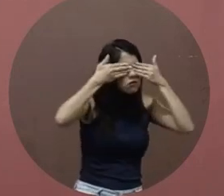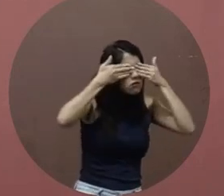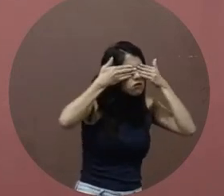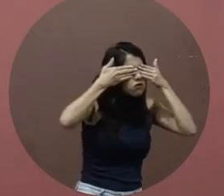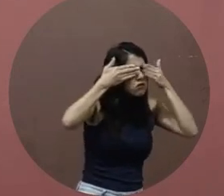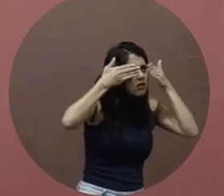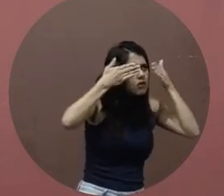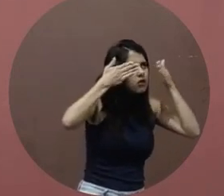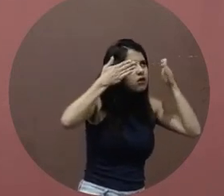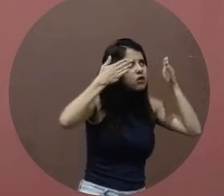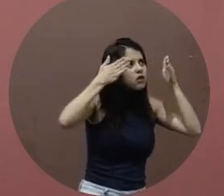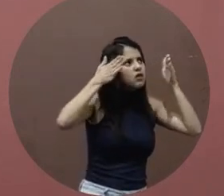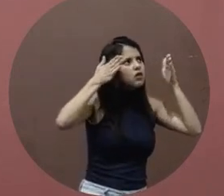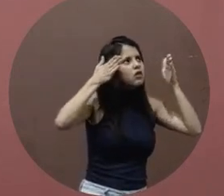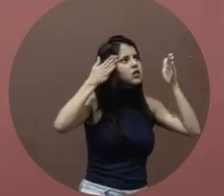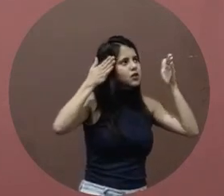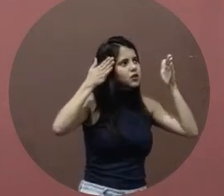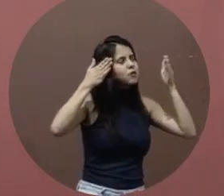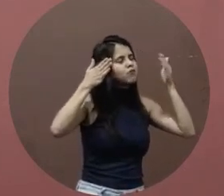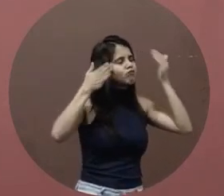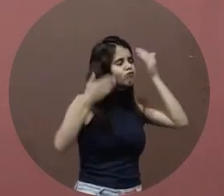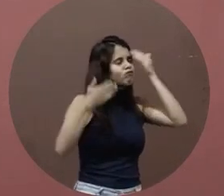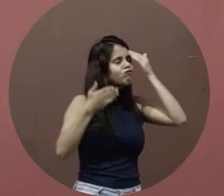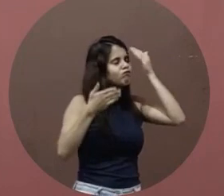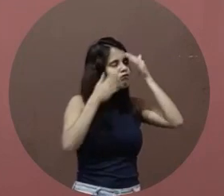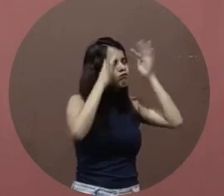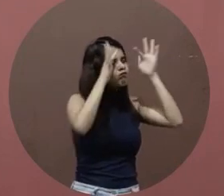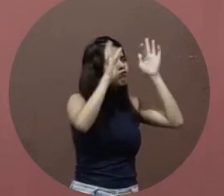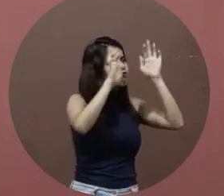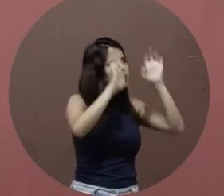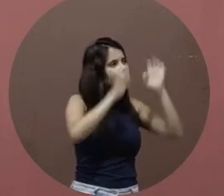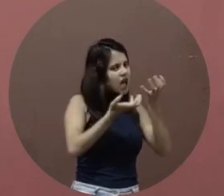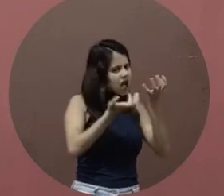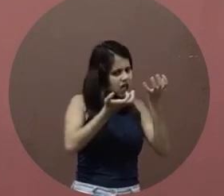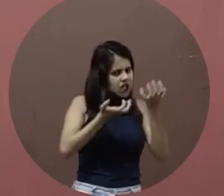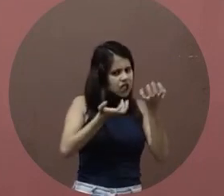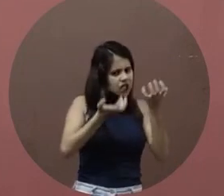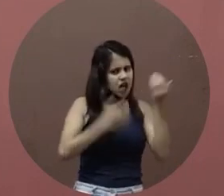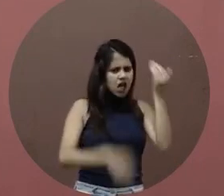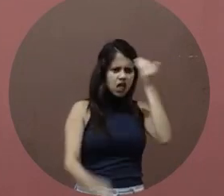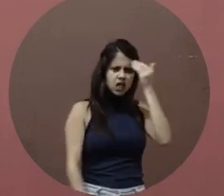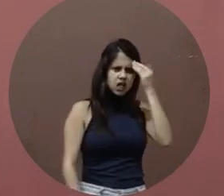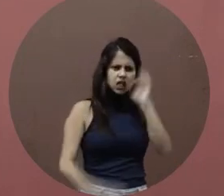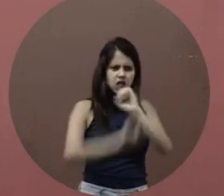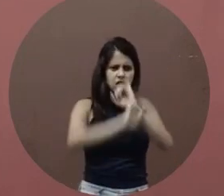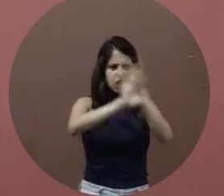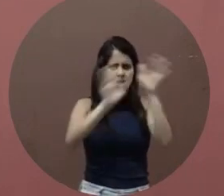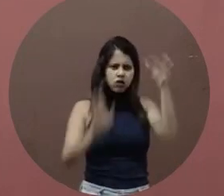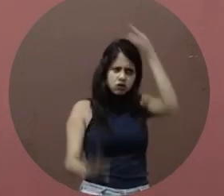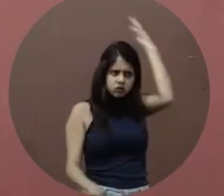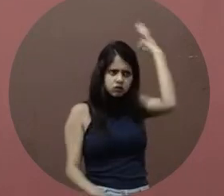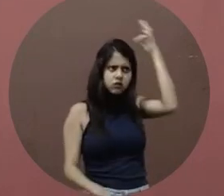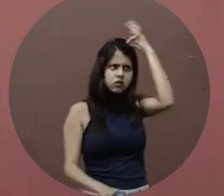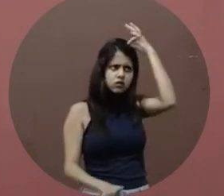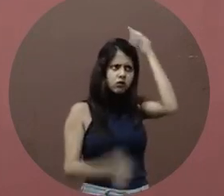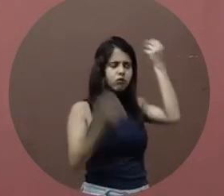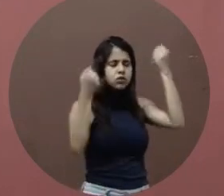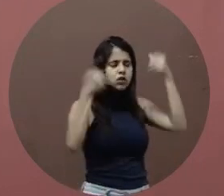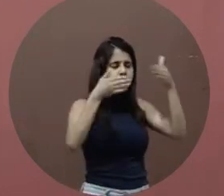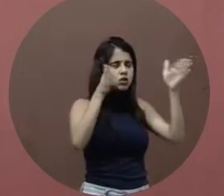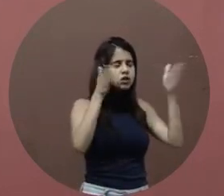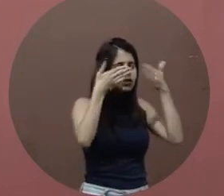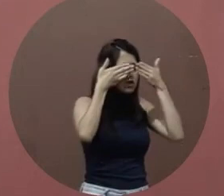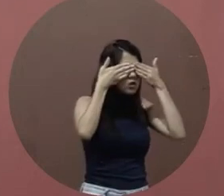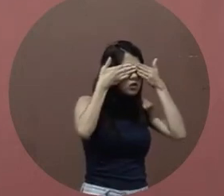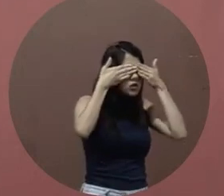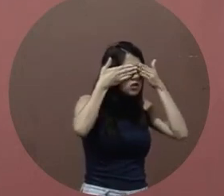De ser cego espiritual. Quer ver? Tire a cegueira do teu espírito. Pare de contemplar as